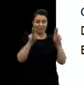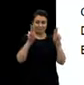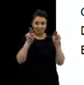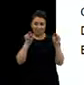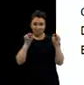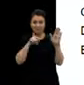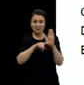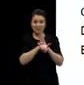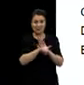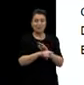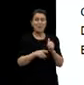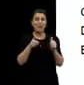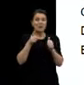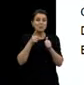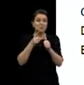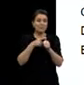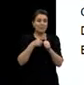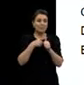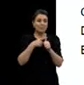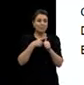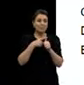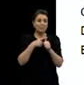Primeira questão. O